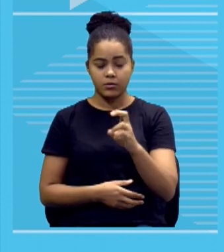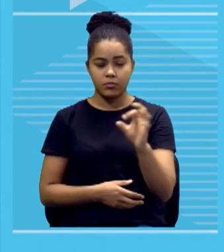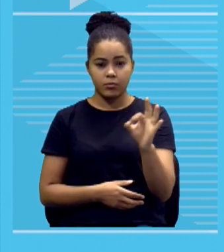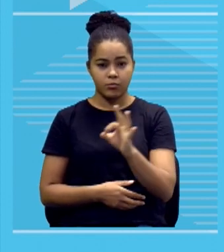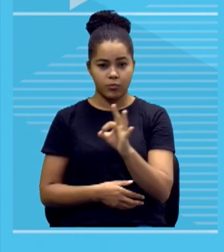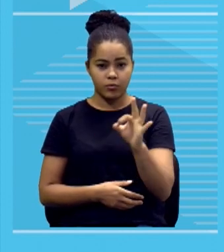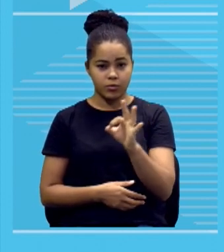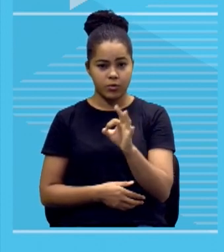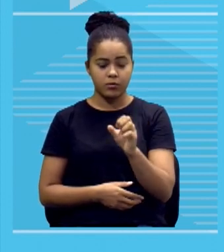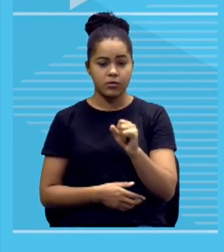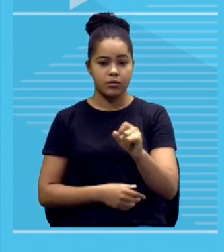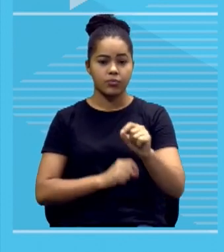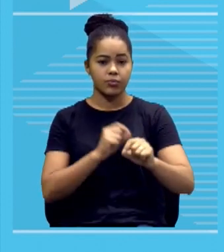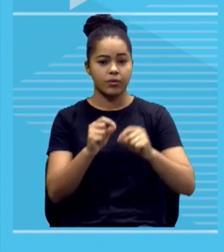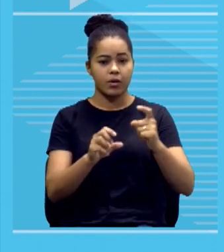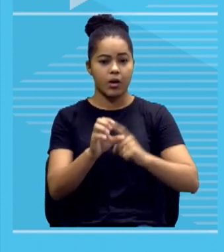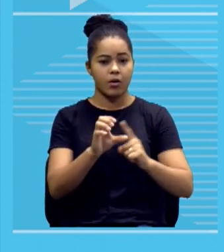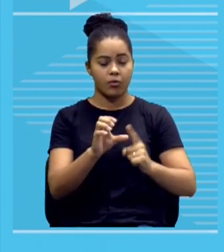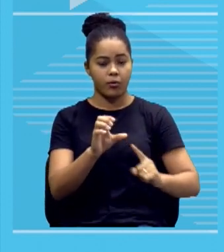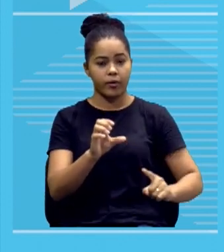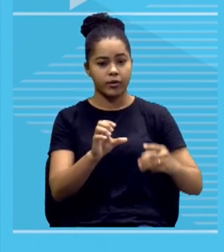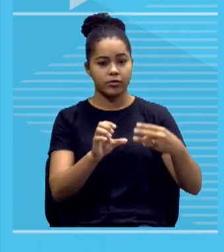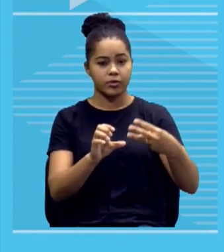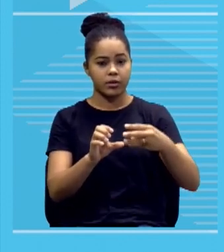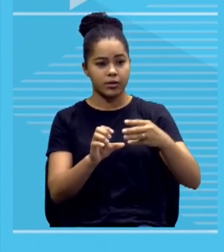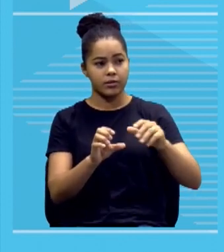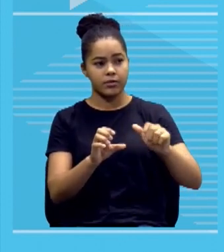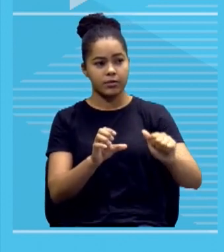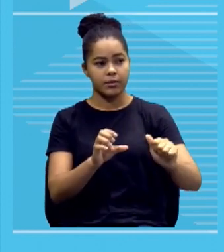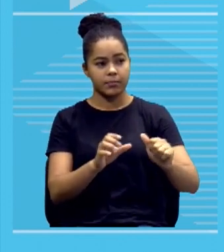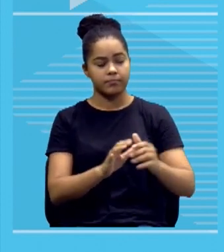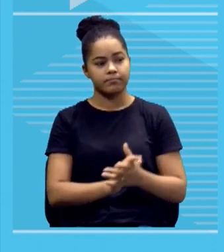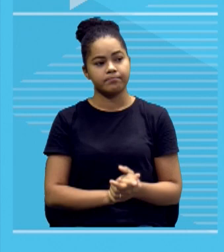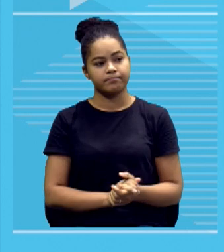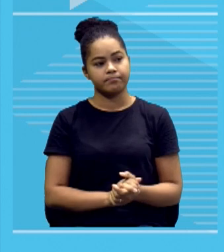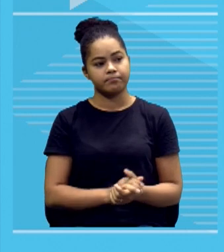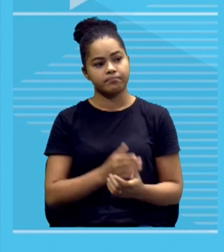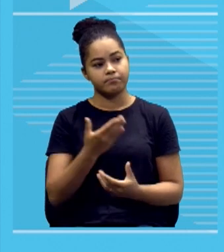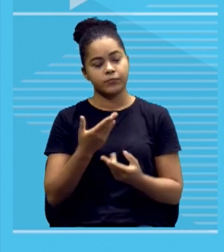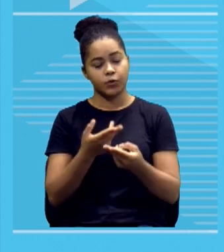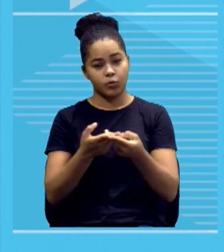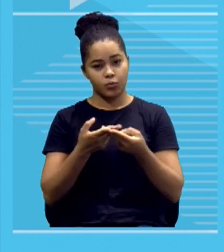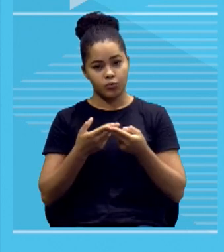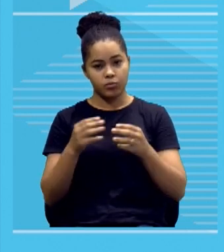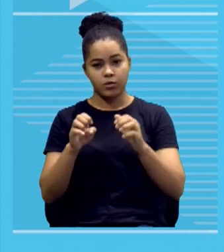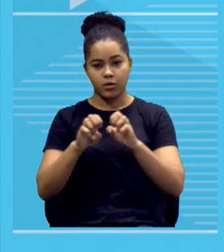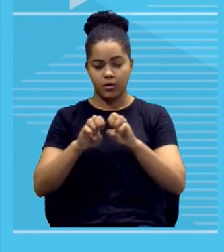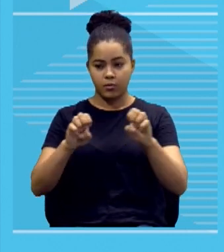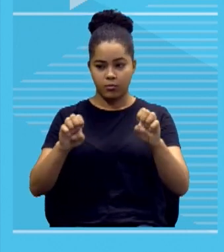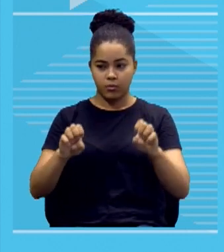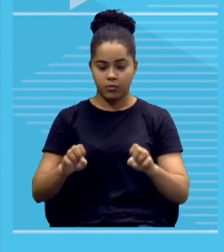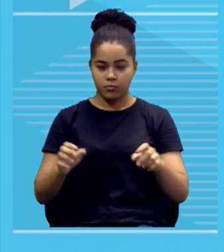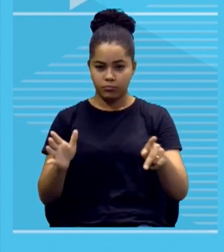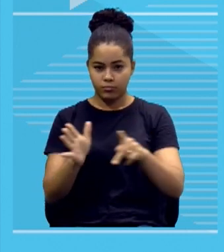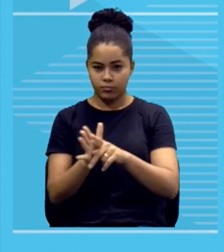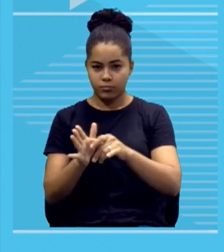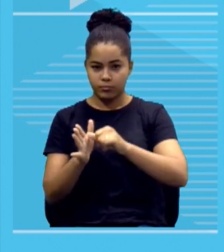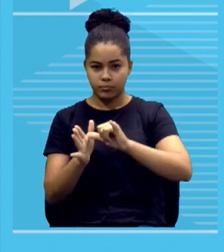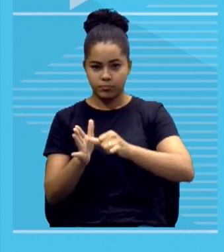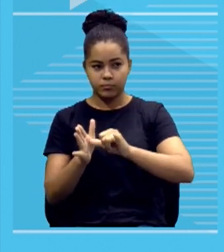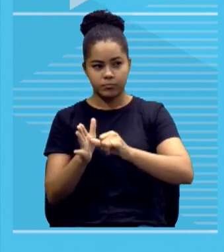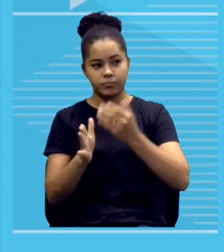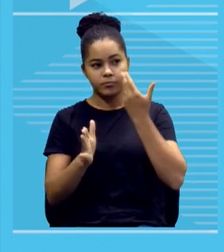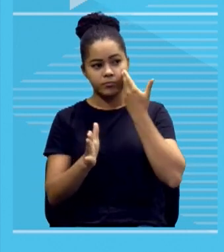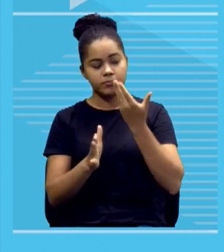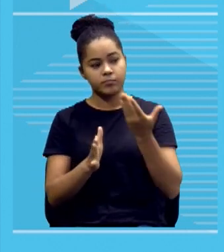ele for atravessado por uma corrente de 3 amperes. Então vamos lá. Usa de novo a equação do gerador, sendo que o valor dessa